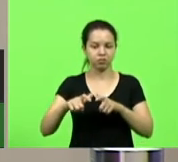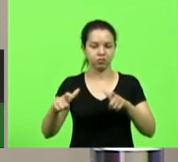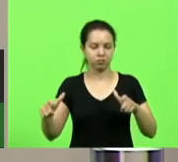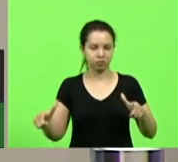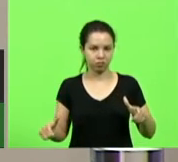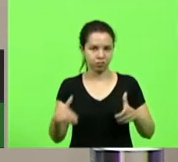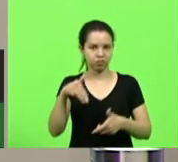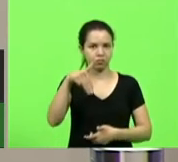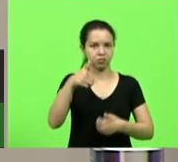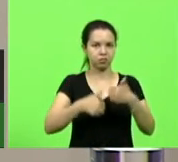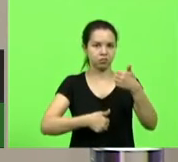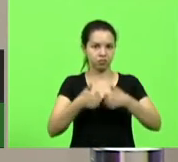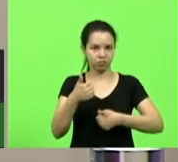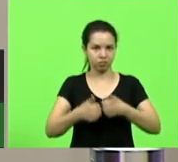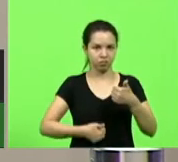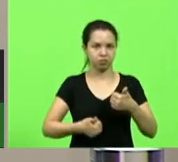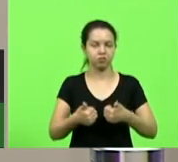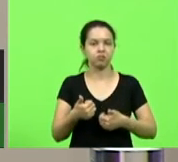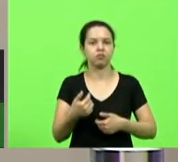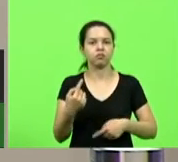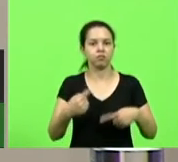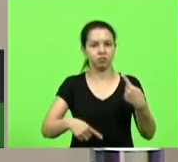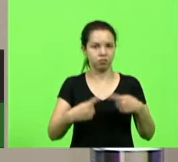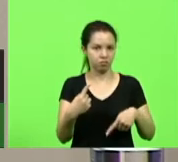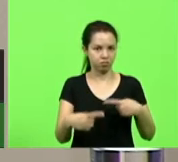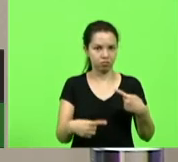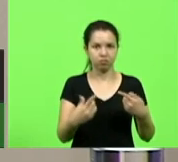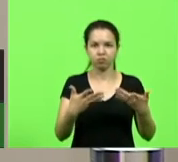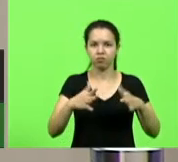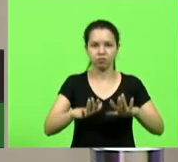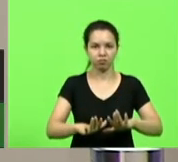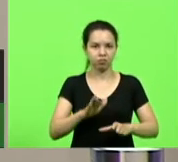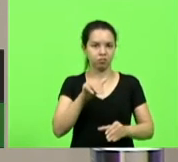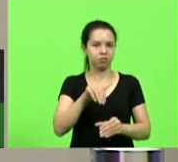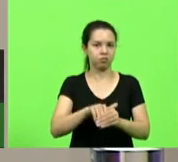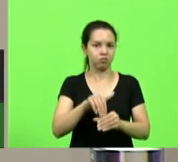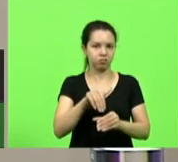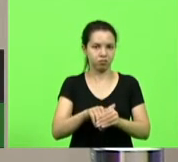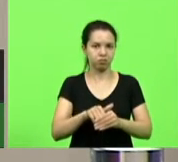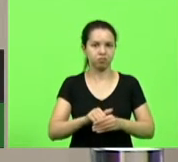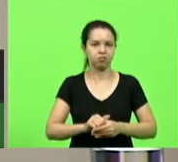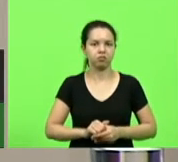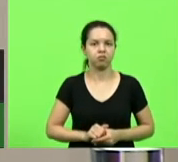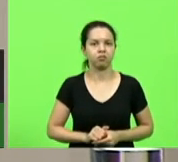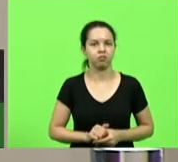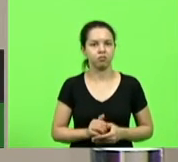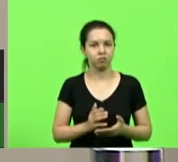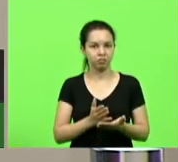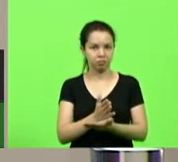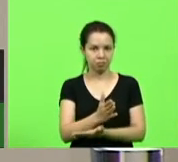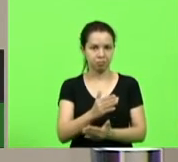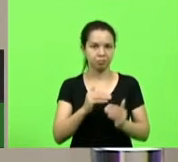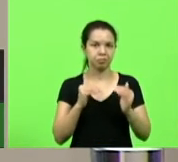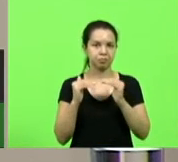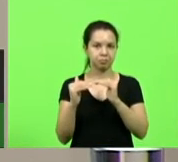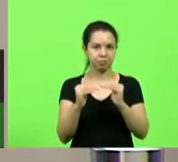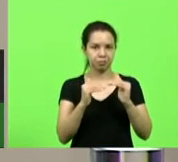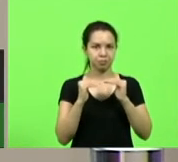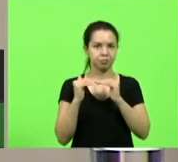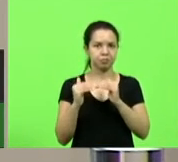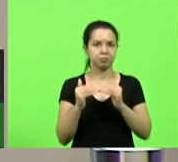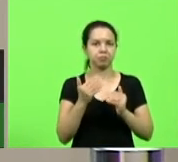Em discussão? Não havendo quem queira discutir, em votação. Deputados que aprovam, permaneçam como se encontram. Aprovado por